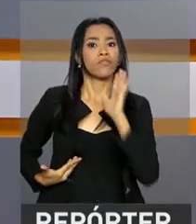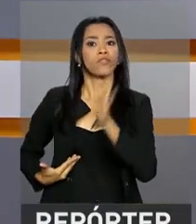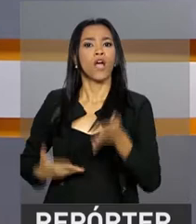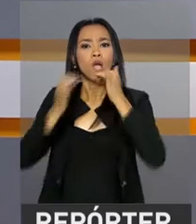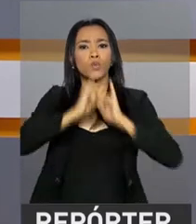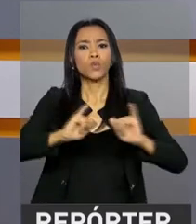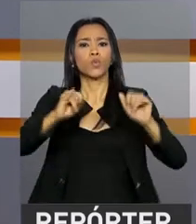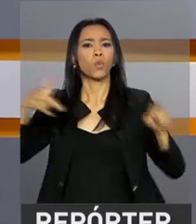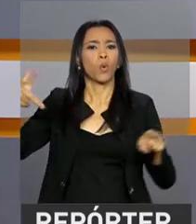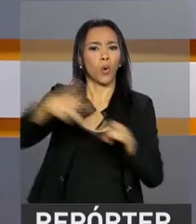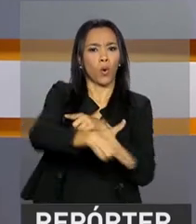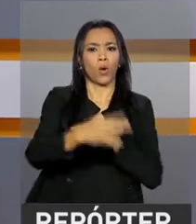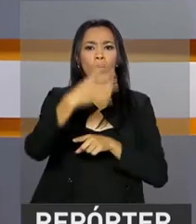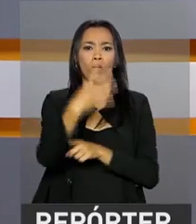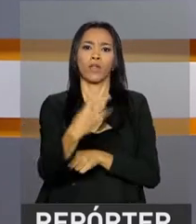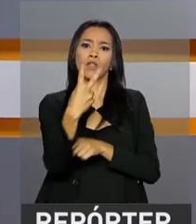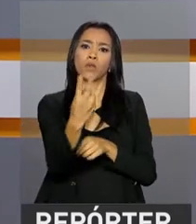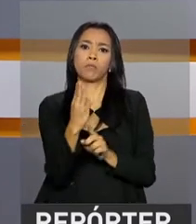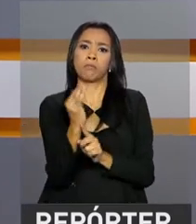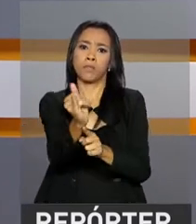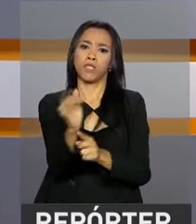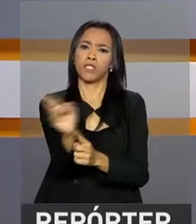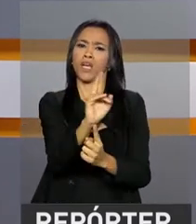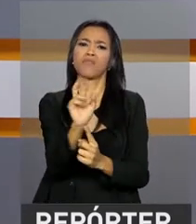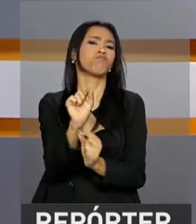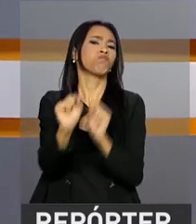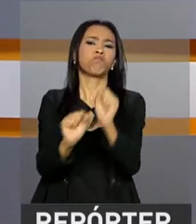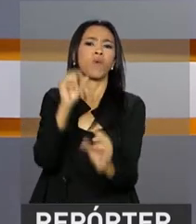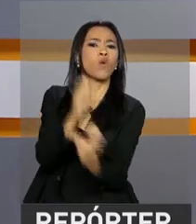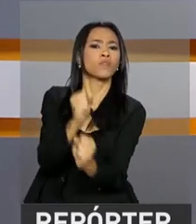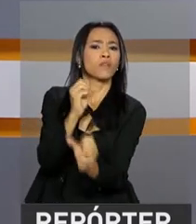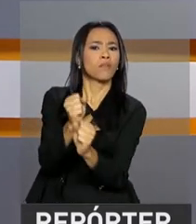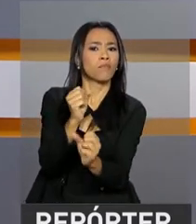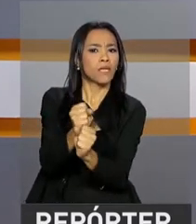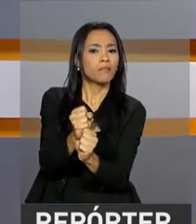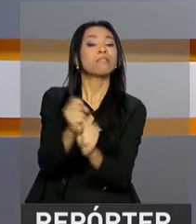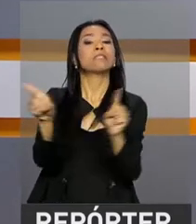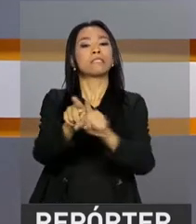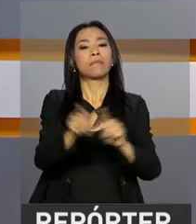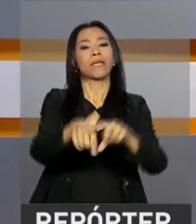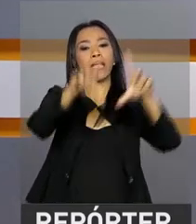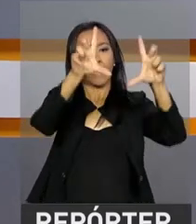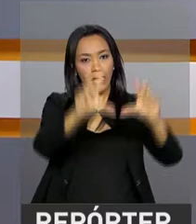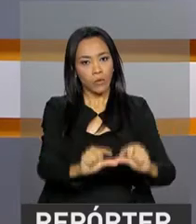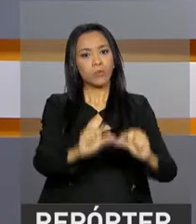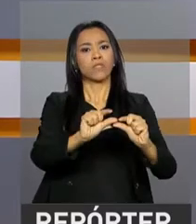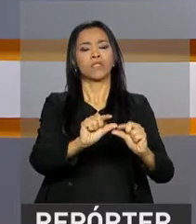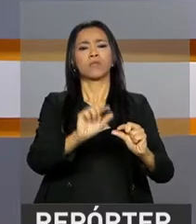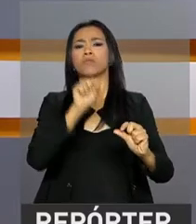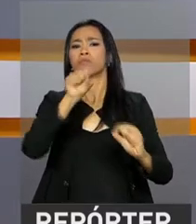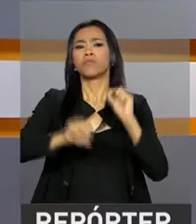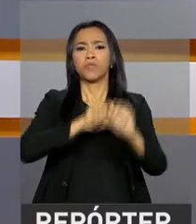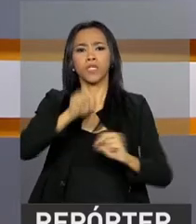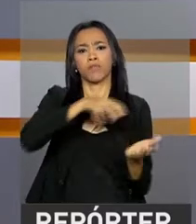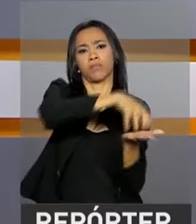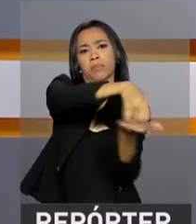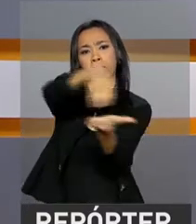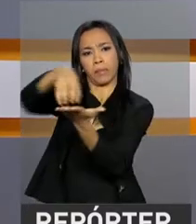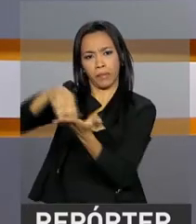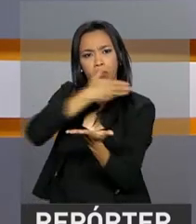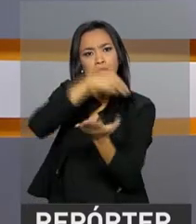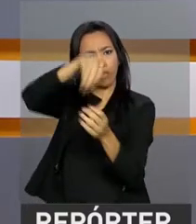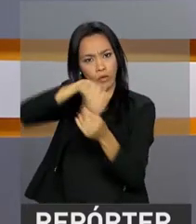corte de 42 bilhões de reais no orçamento ea redução do número de setores com desoneração